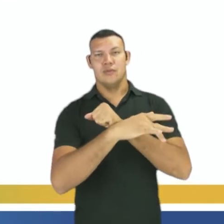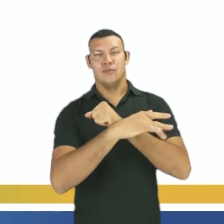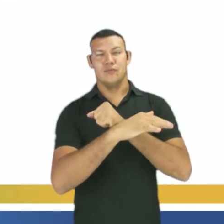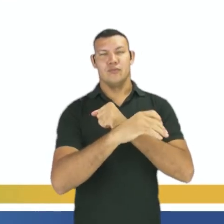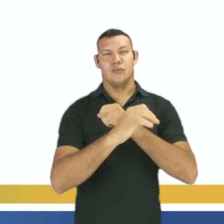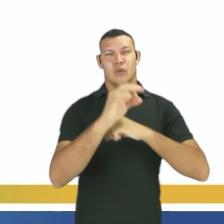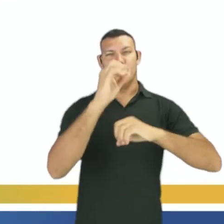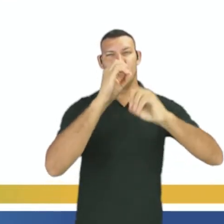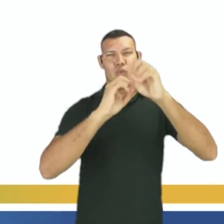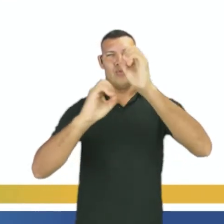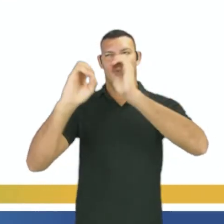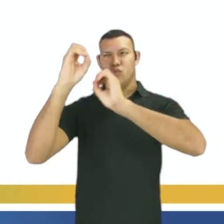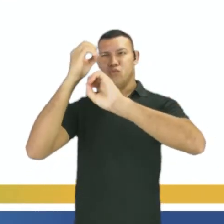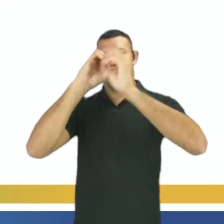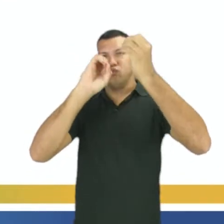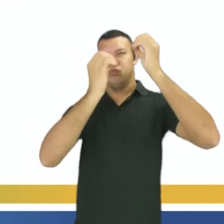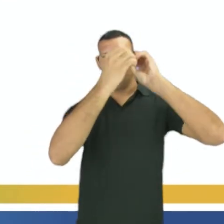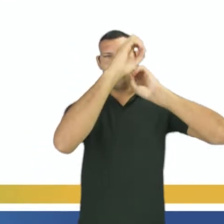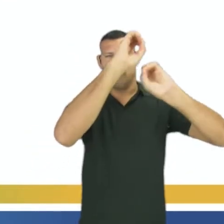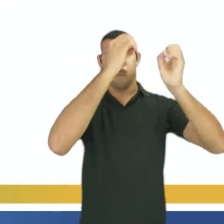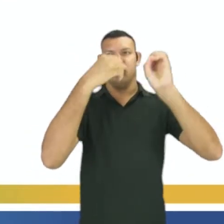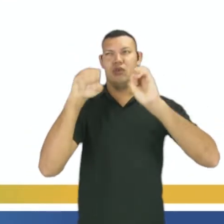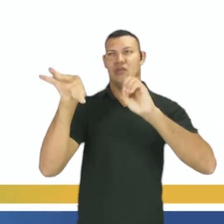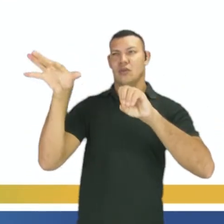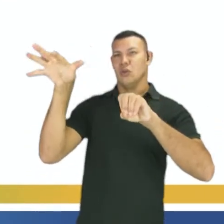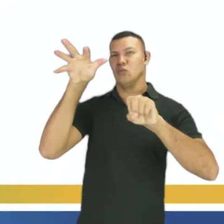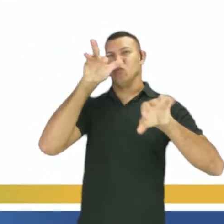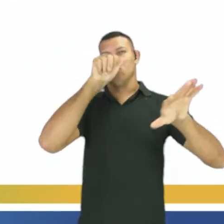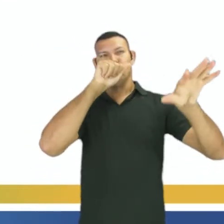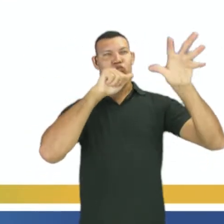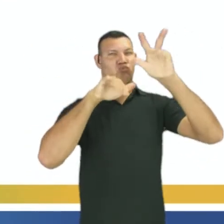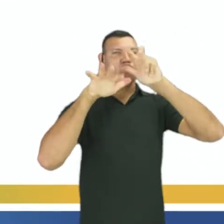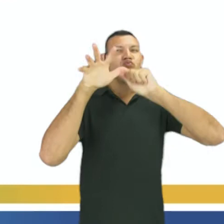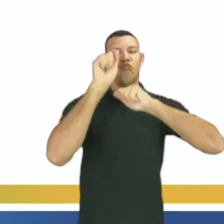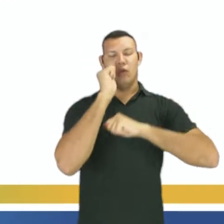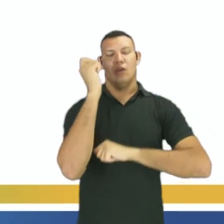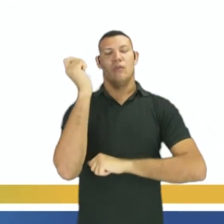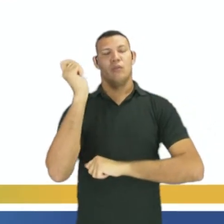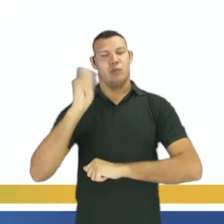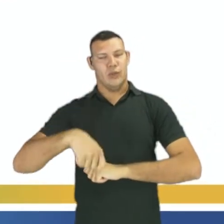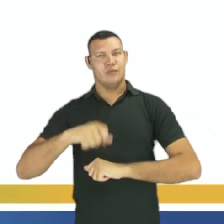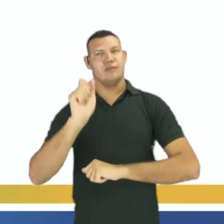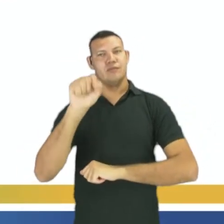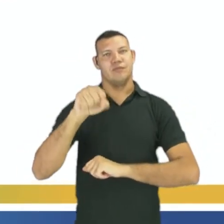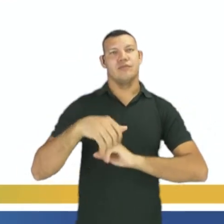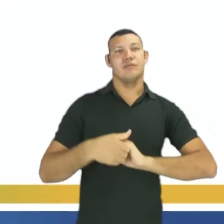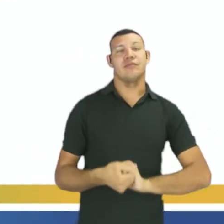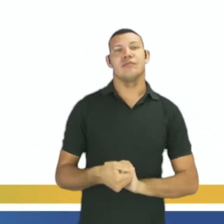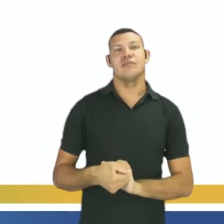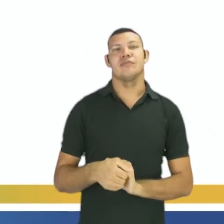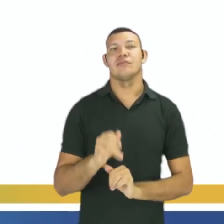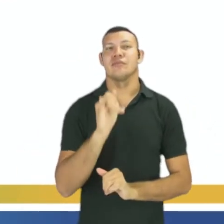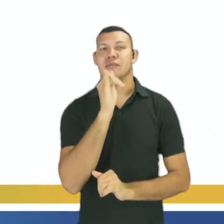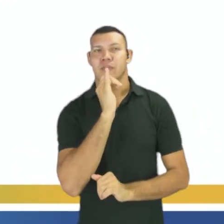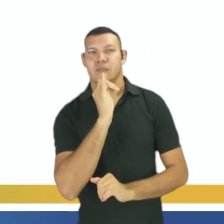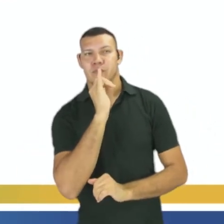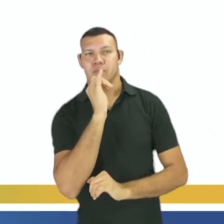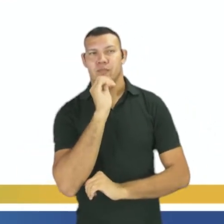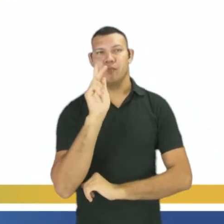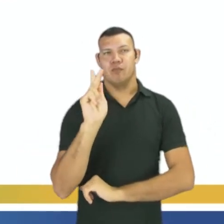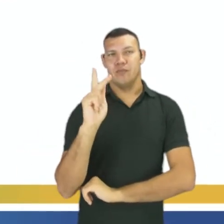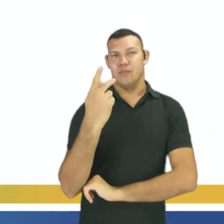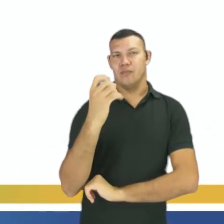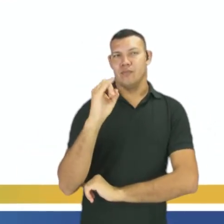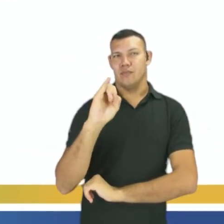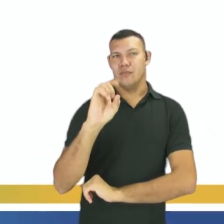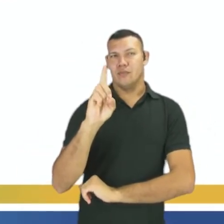liberados pelos seres humanos. Então, aqui nós temos o exemplo de um álcool, nós temos o exemplo da hidroxila, que faz parte de